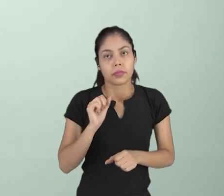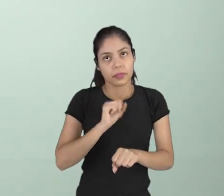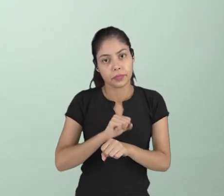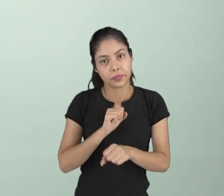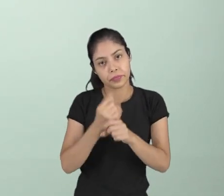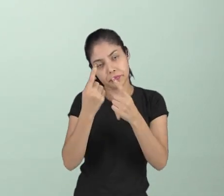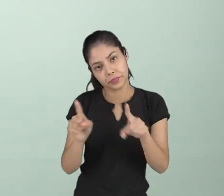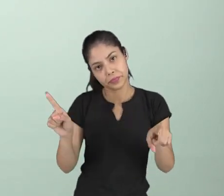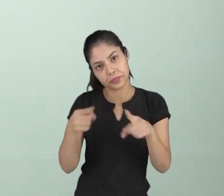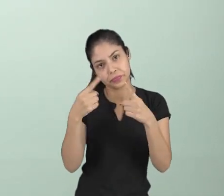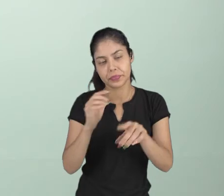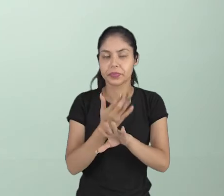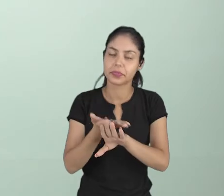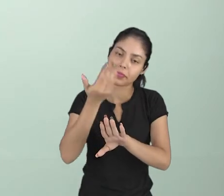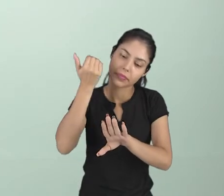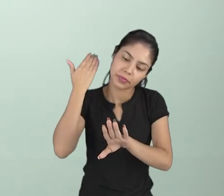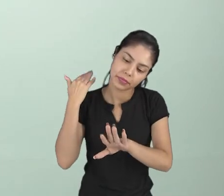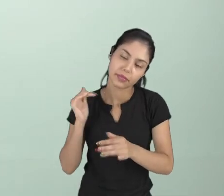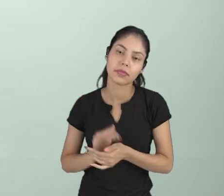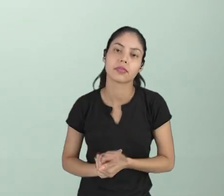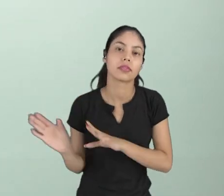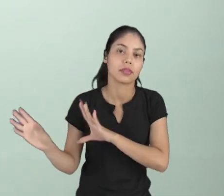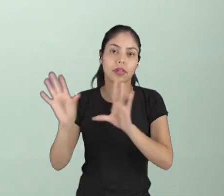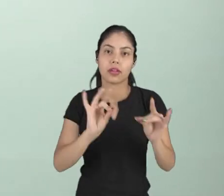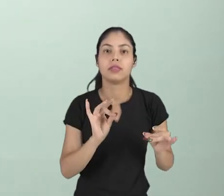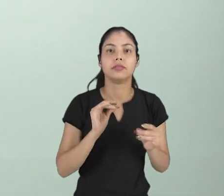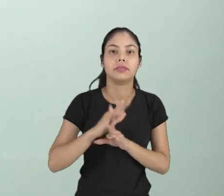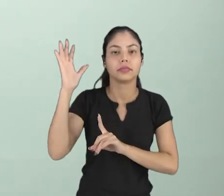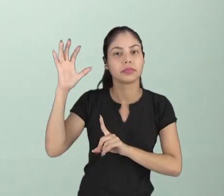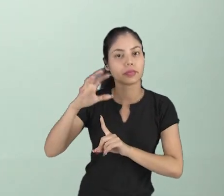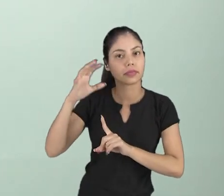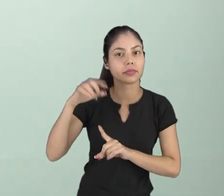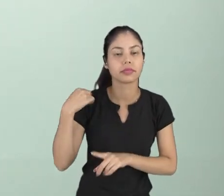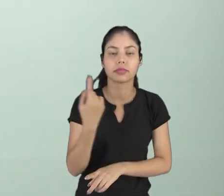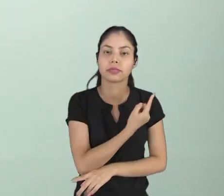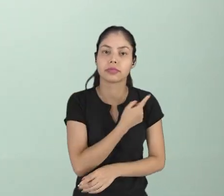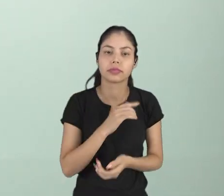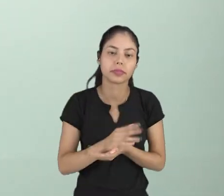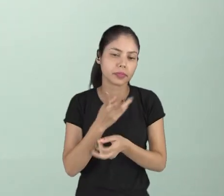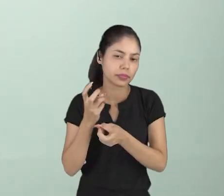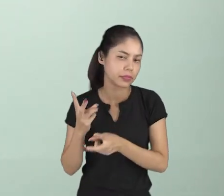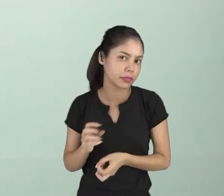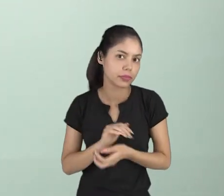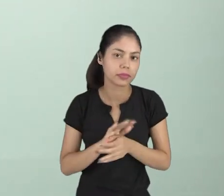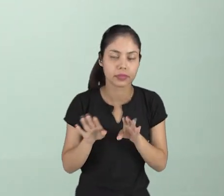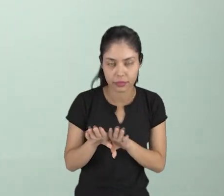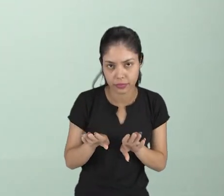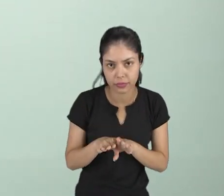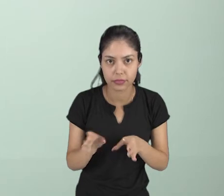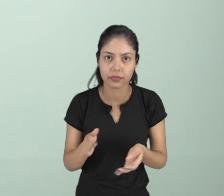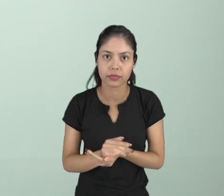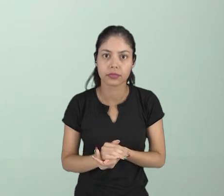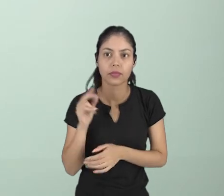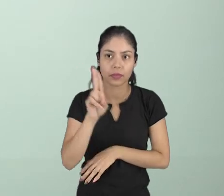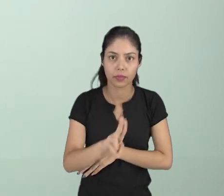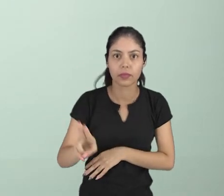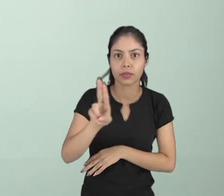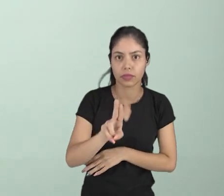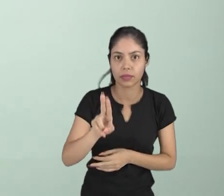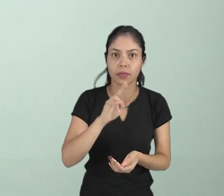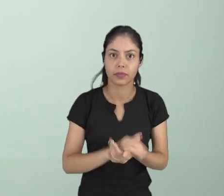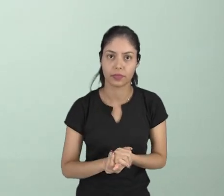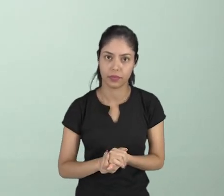na música da antiguidade, que traz essa influência, né? A gente começa a perceber então a utilização da voz